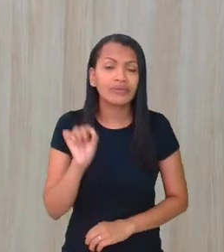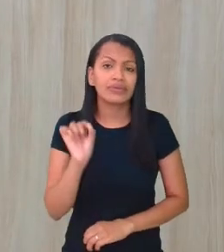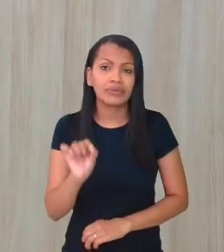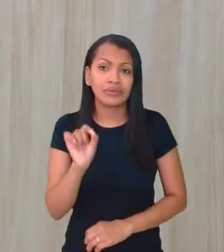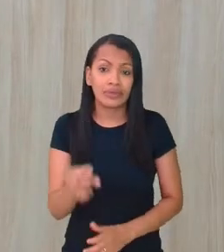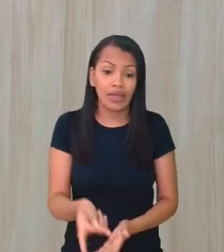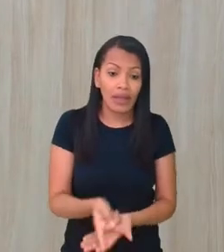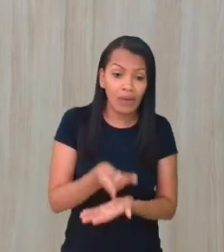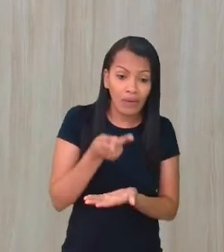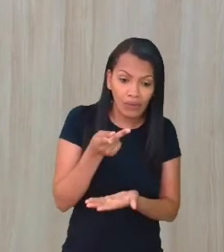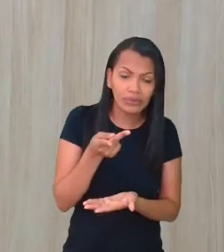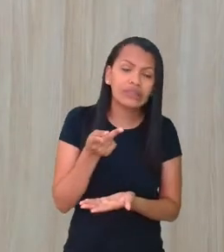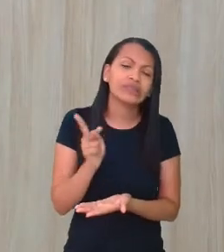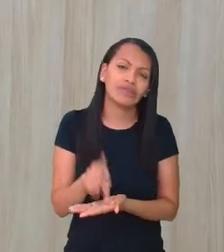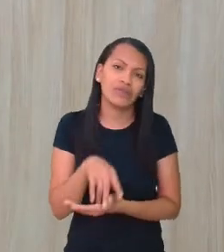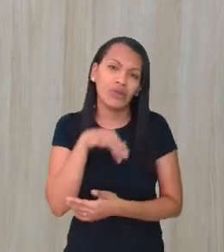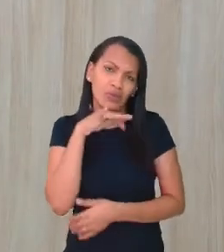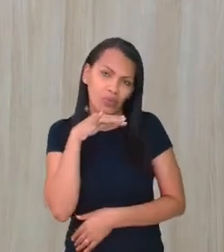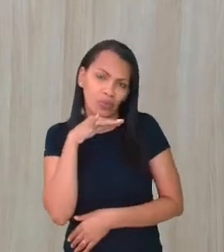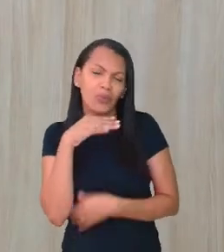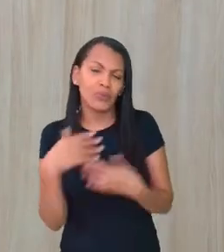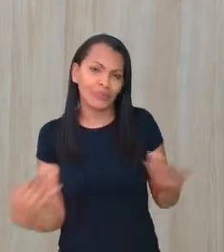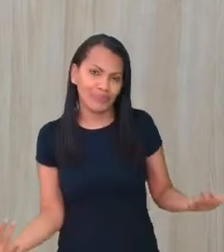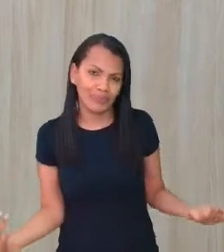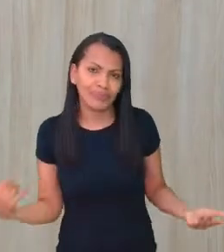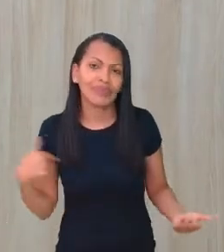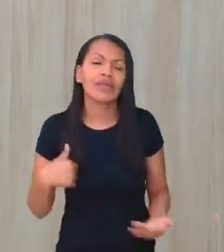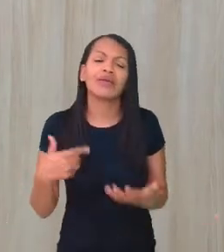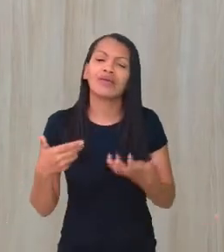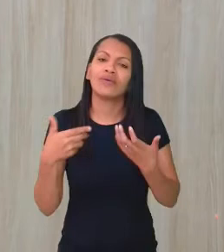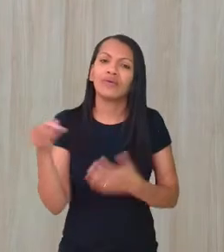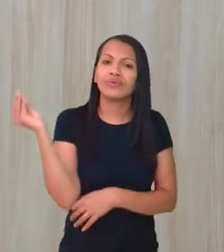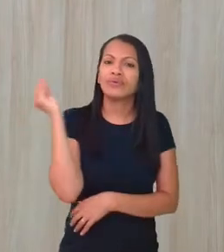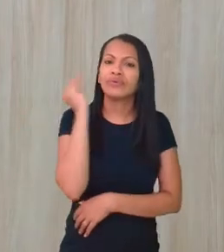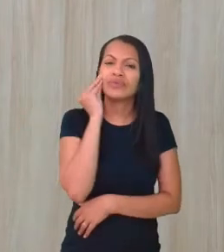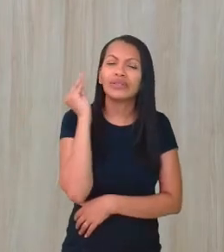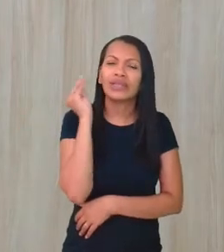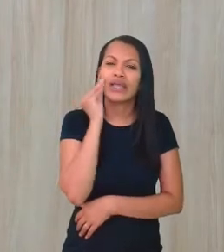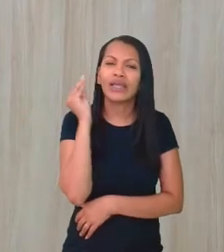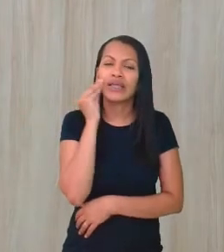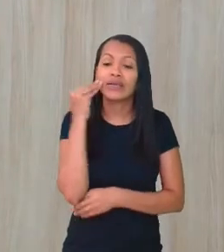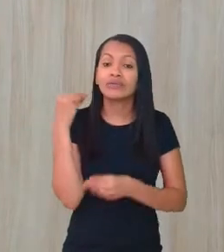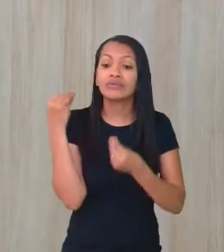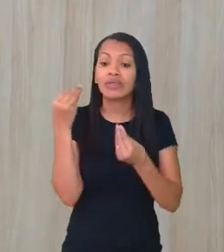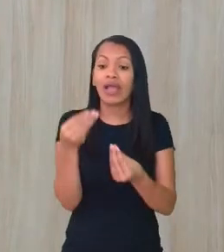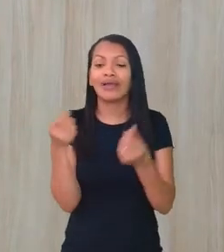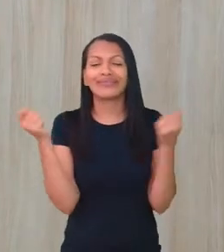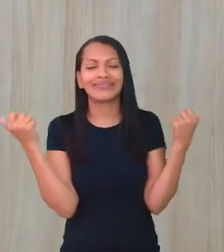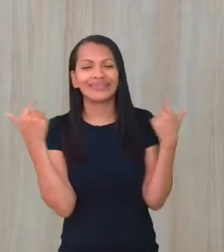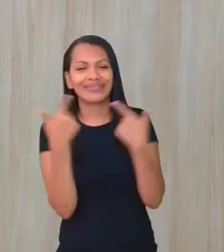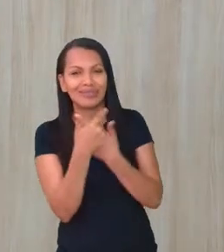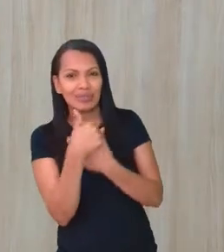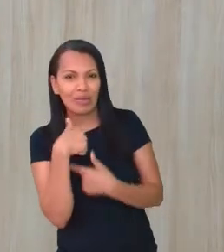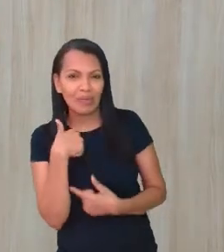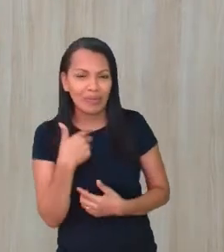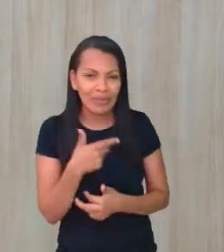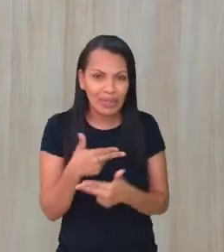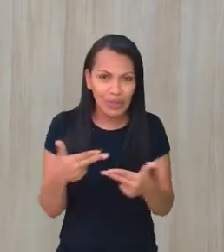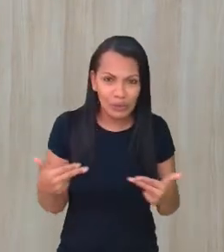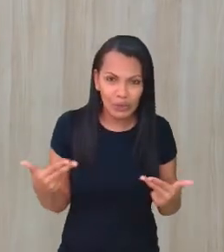foi esquisito, e aí eu tento trazer essa dose de humor para a situação, essa sagacidade que eu estava falando, tá